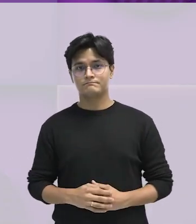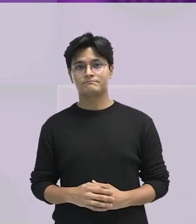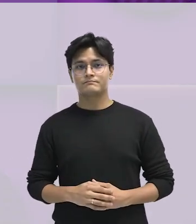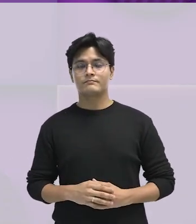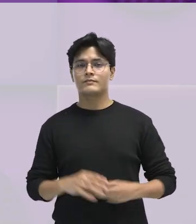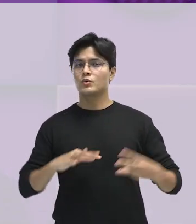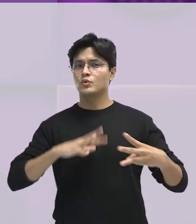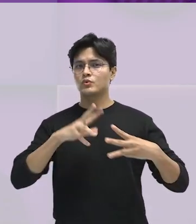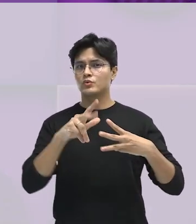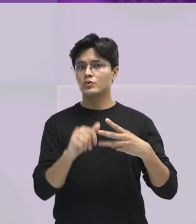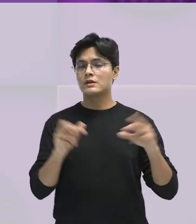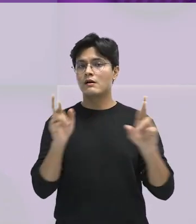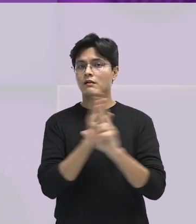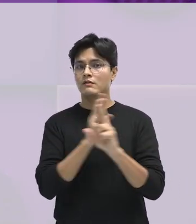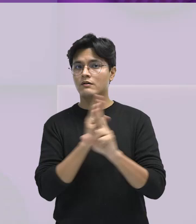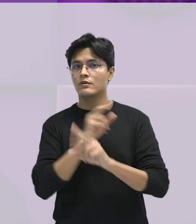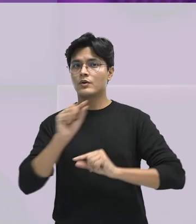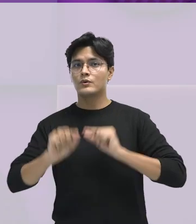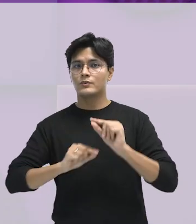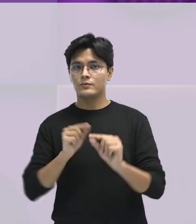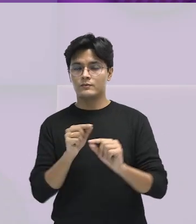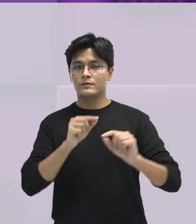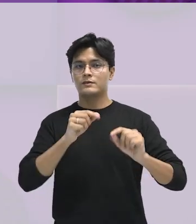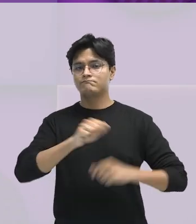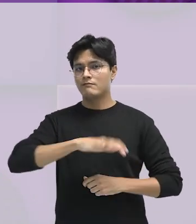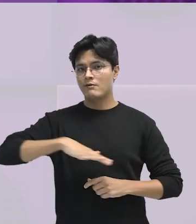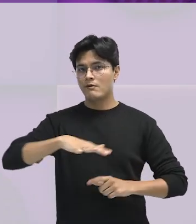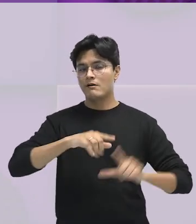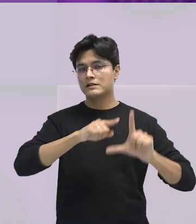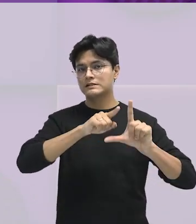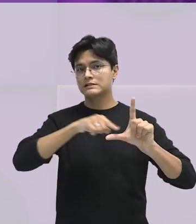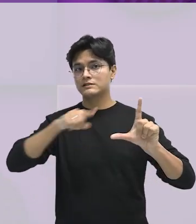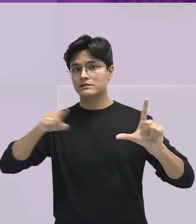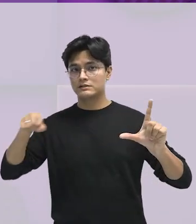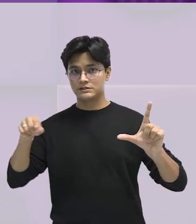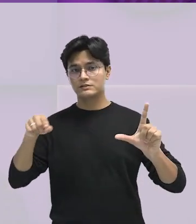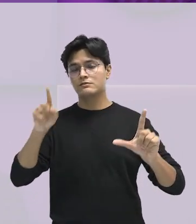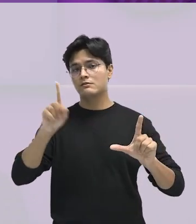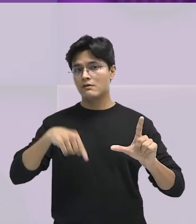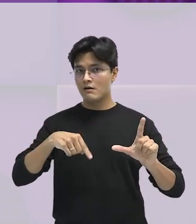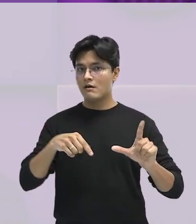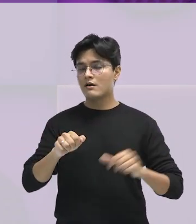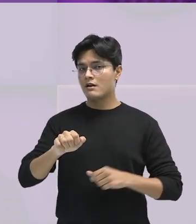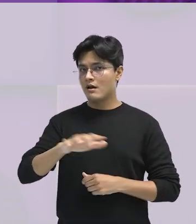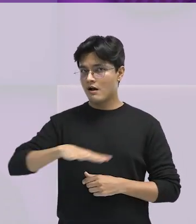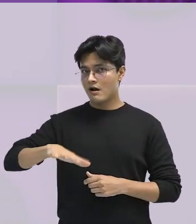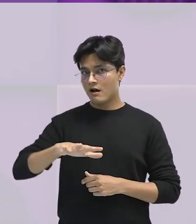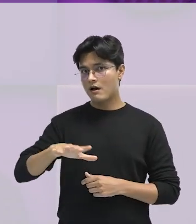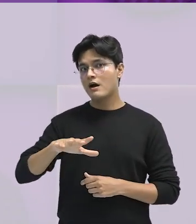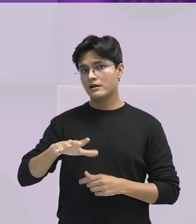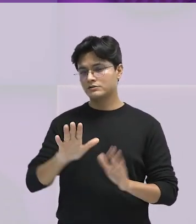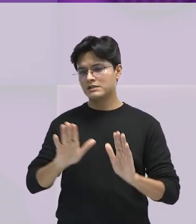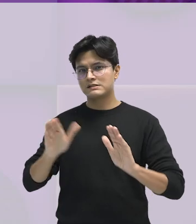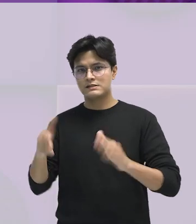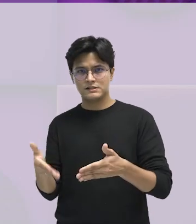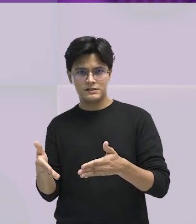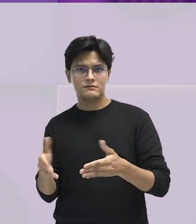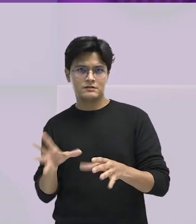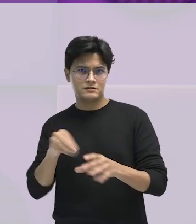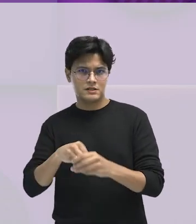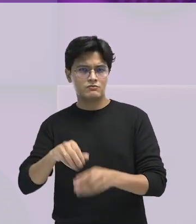Todos eles relacionados à estatística, que é um outro ramo da matemática que